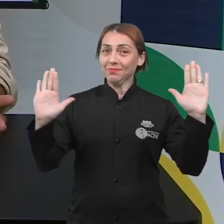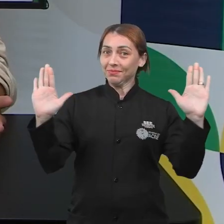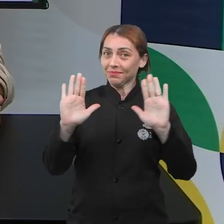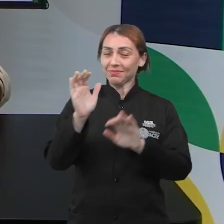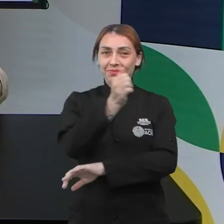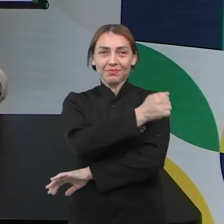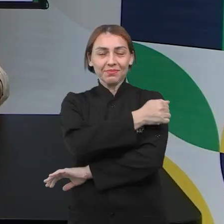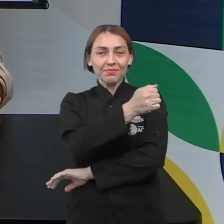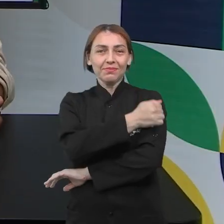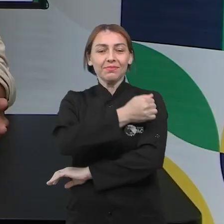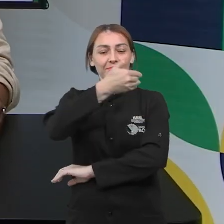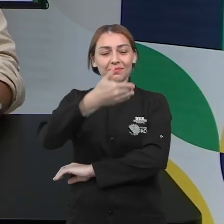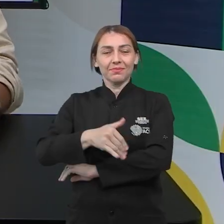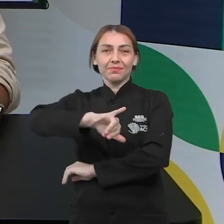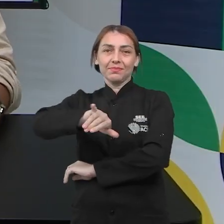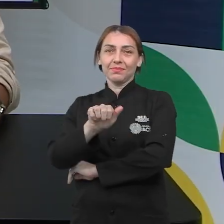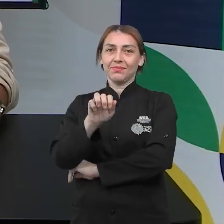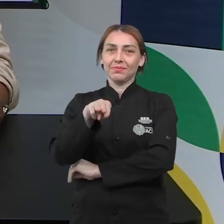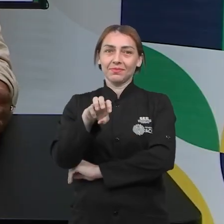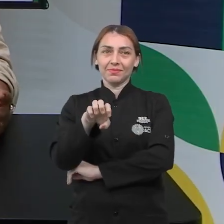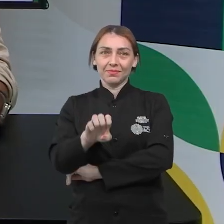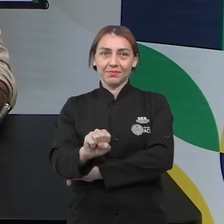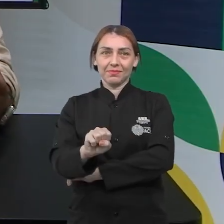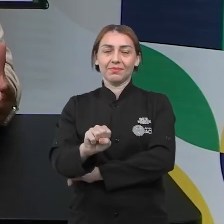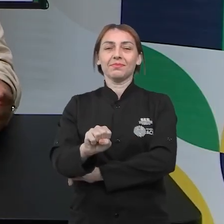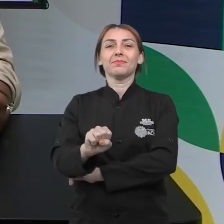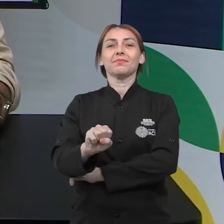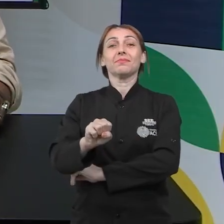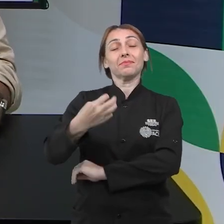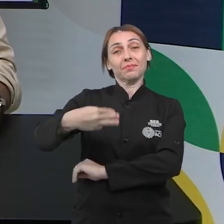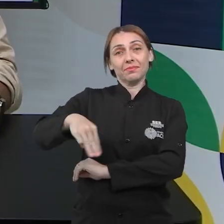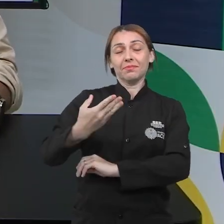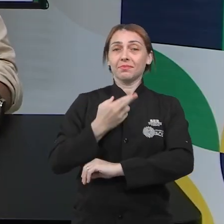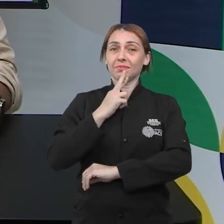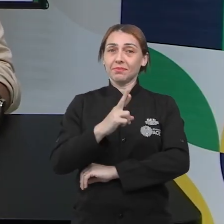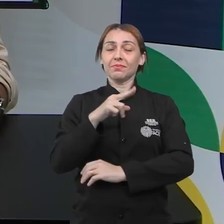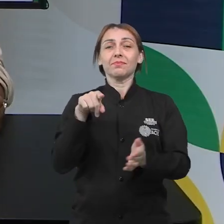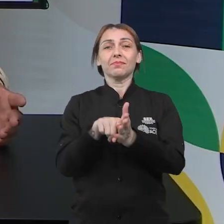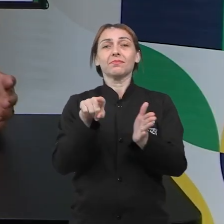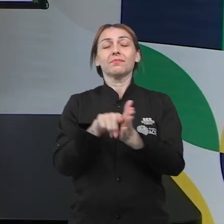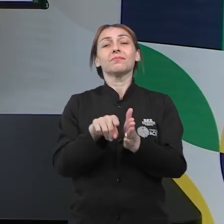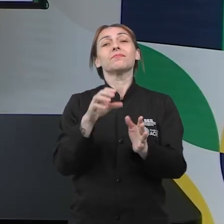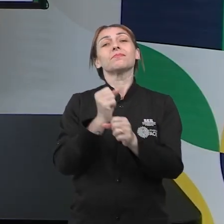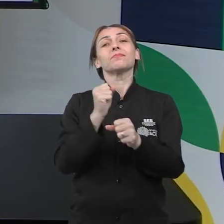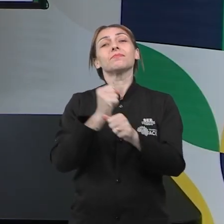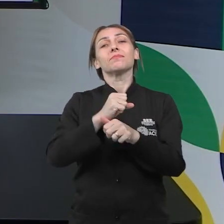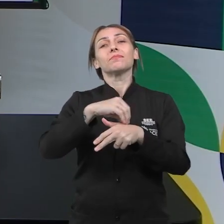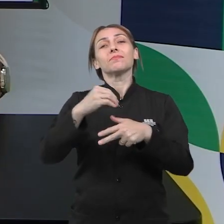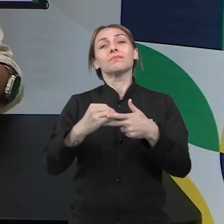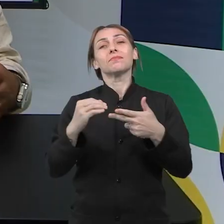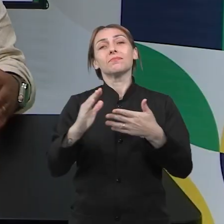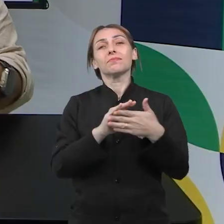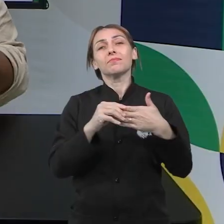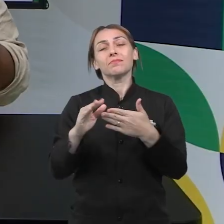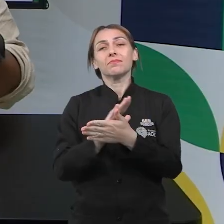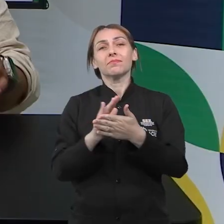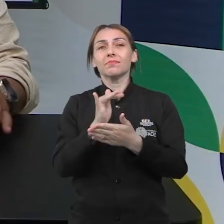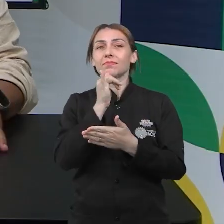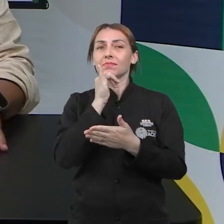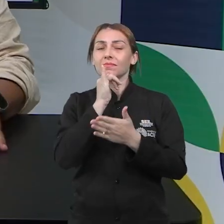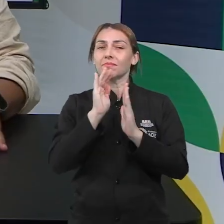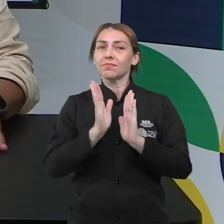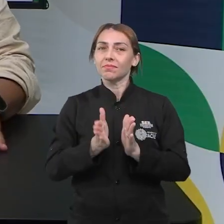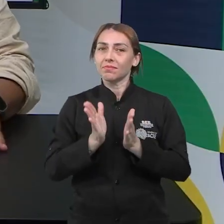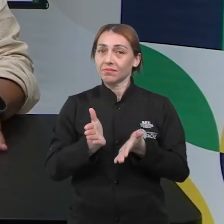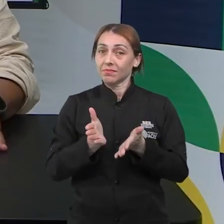Olá, estudante, professor James Barbosa, matemática, agora com resoluções de questões do Enem, tá bom? A gente vai trazer aqui alguns exemplos e já vai cair dentro